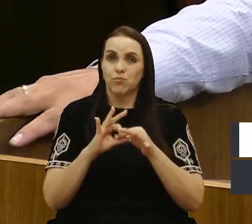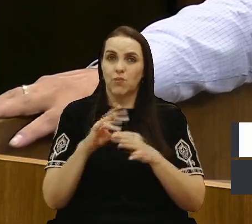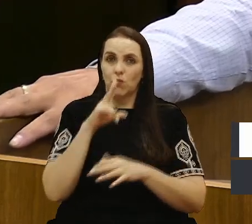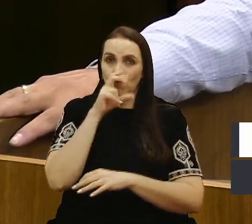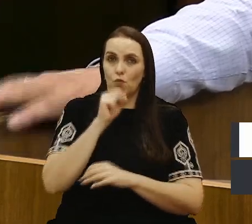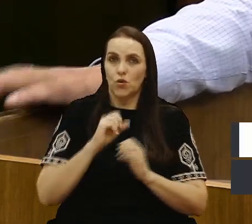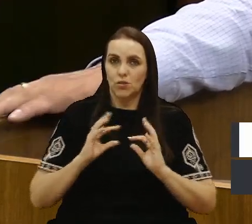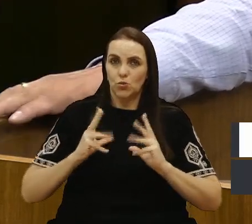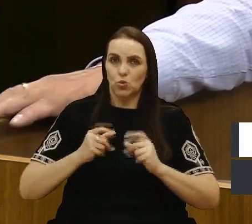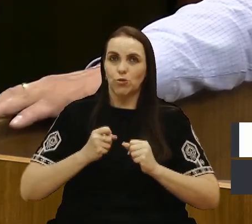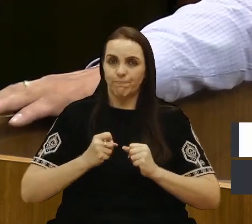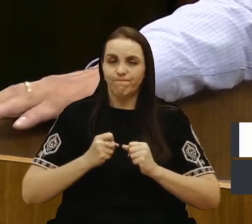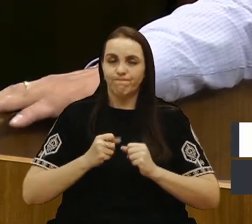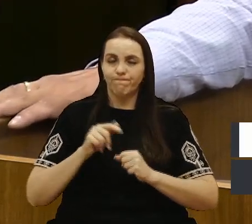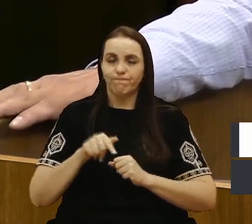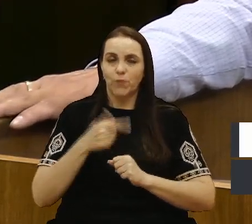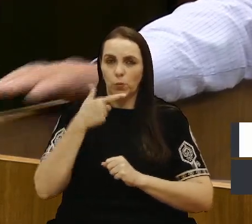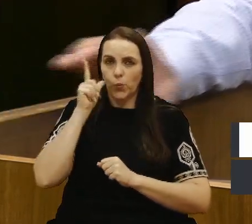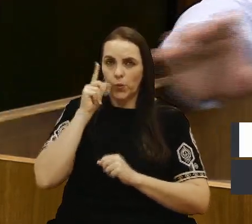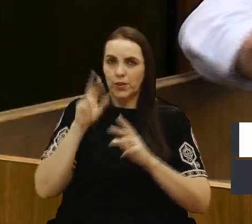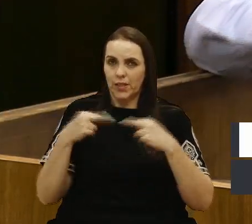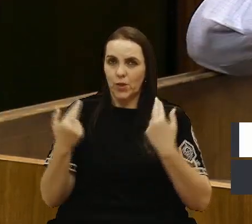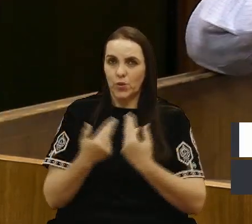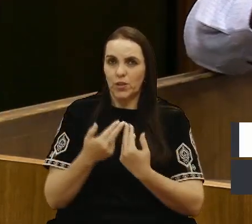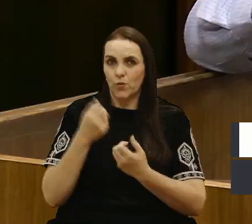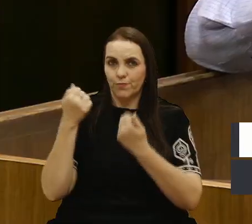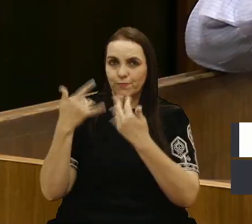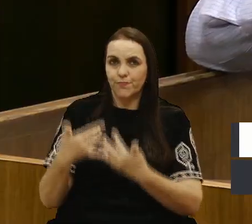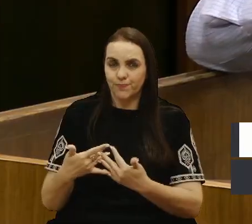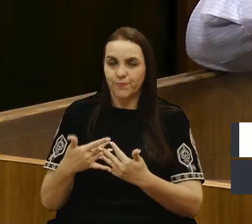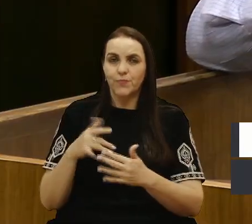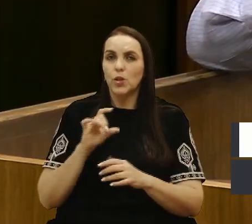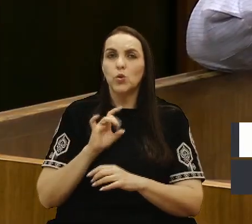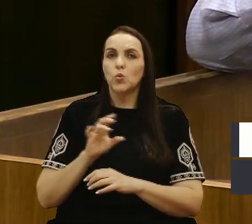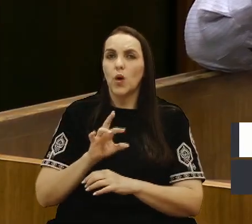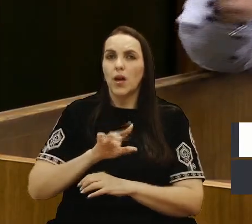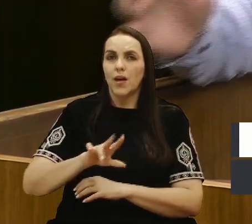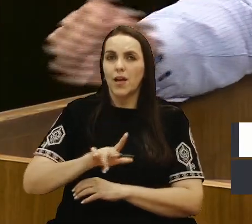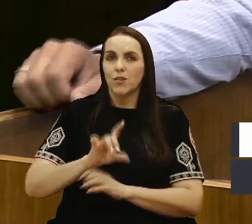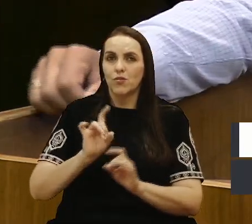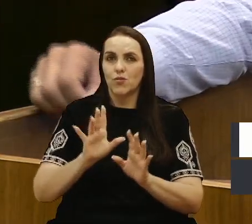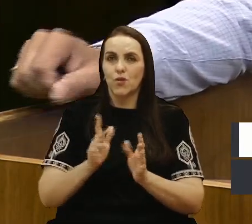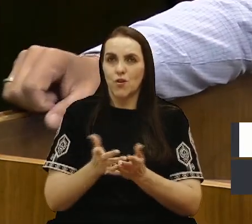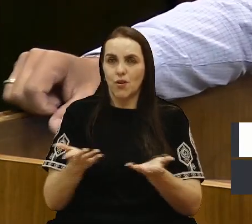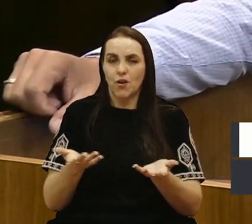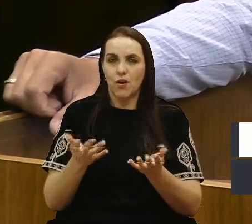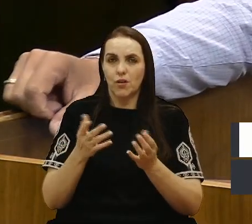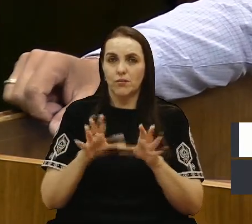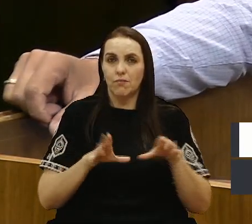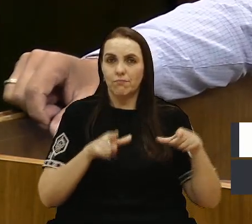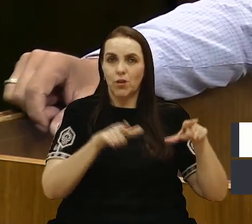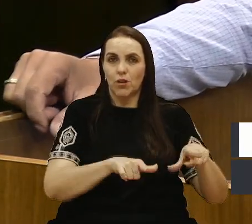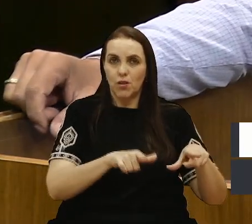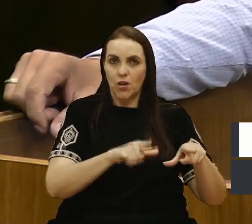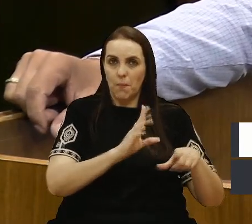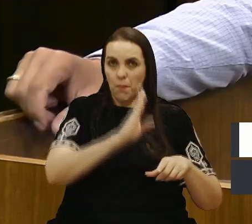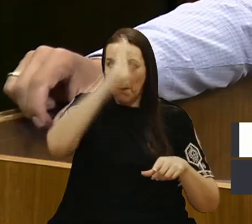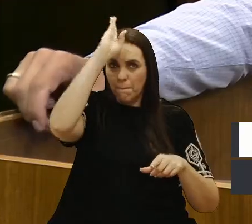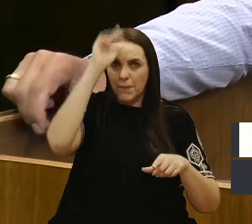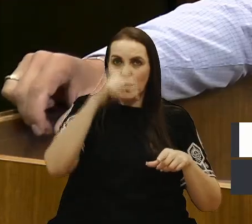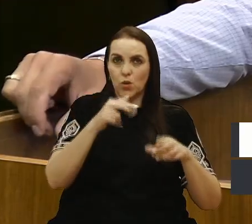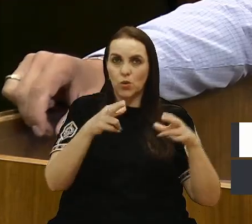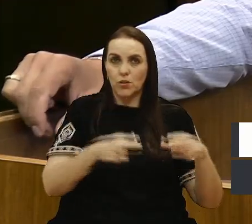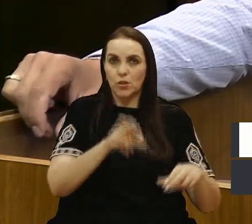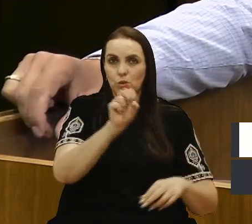momento. Como eu falei ontem na reunião lá, não só para trazer o quartel dos bombeiros para a Zona Sul,